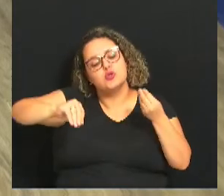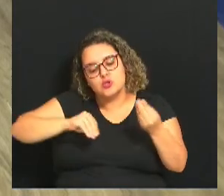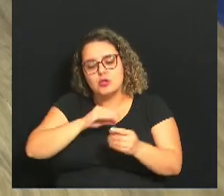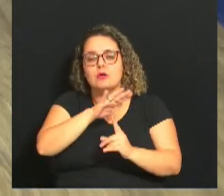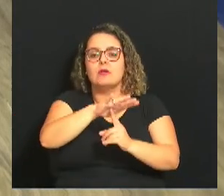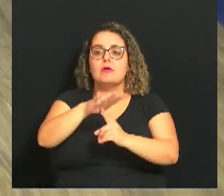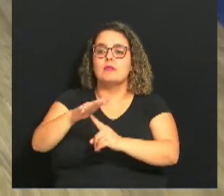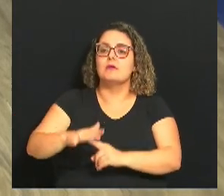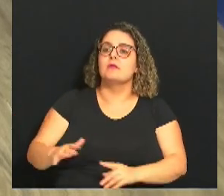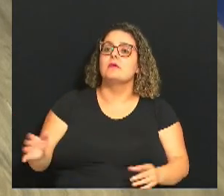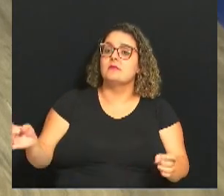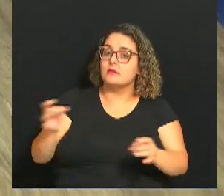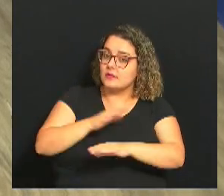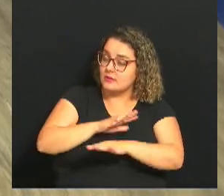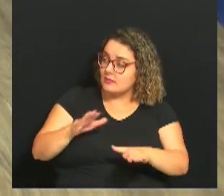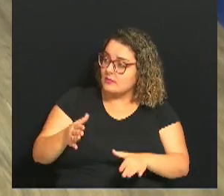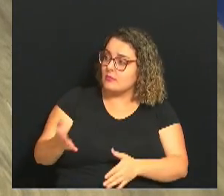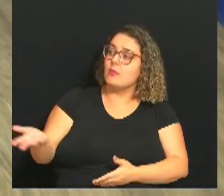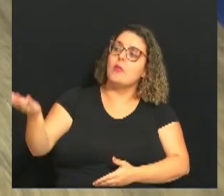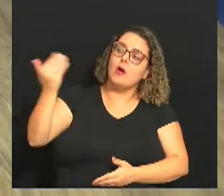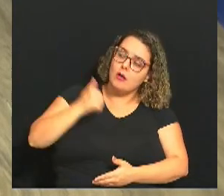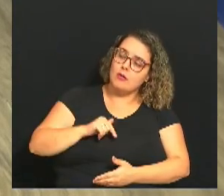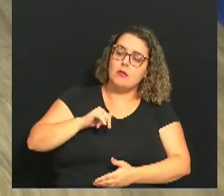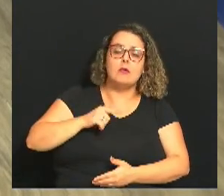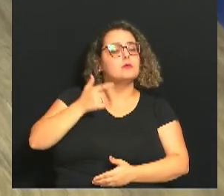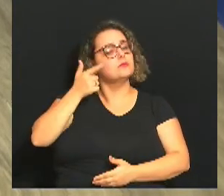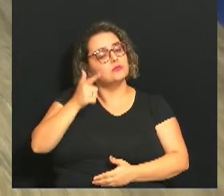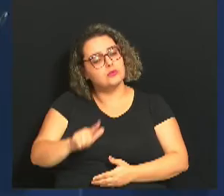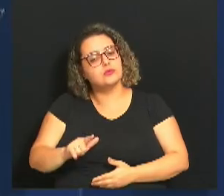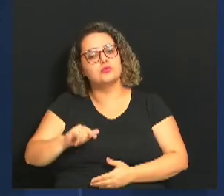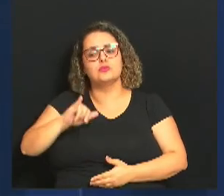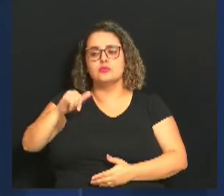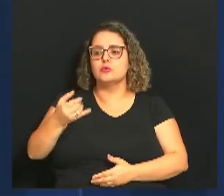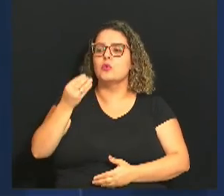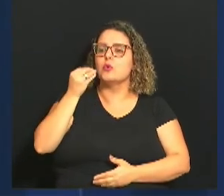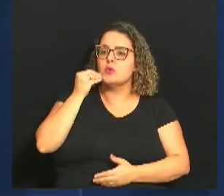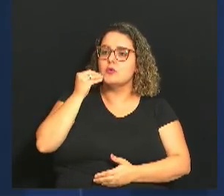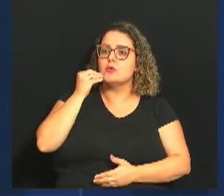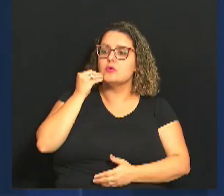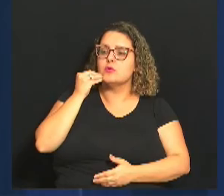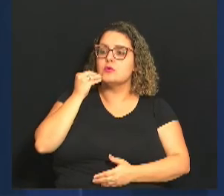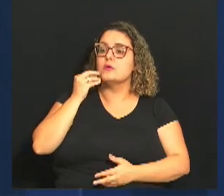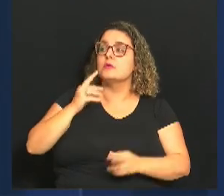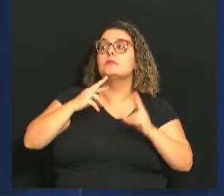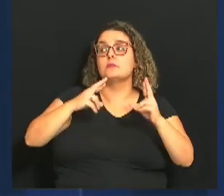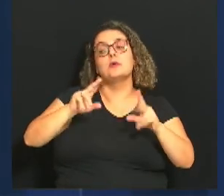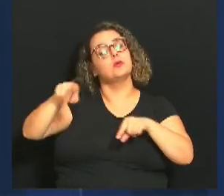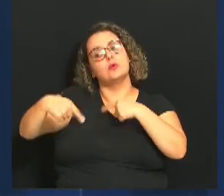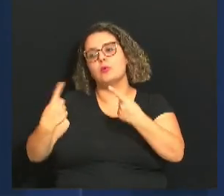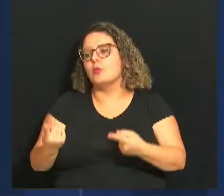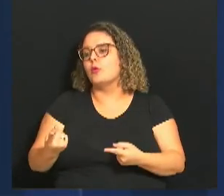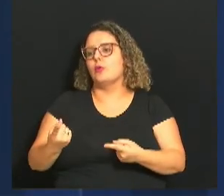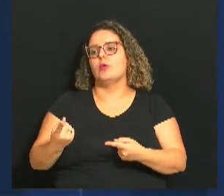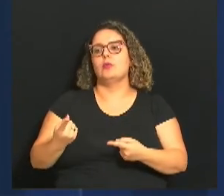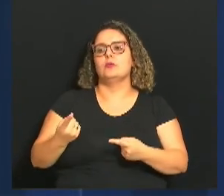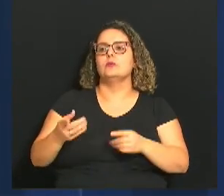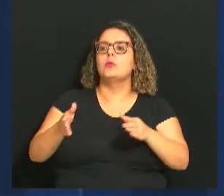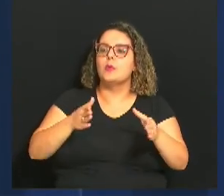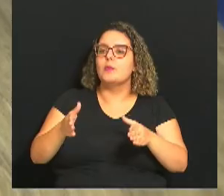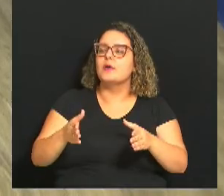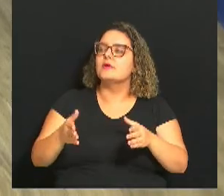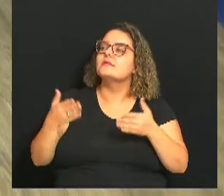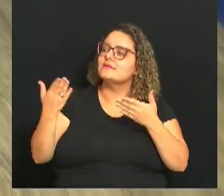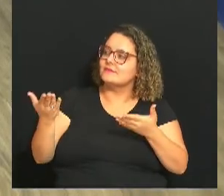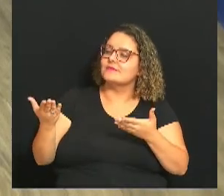já deixando o convite para uma próxima oportunidade. A gente espera que em uma outra condição, mas a gente gostaria sempre de contar com o senhor